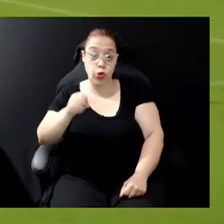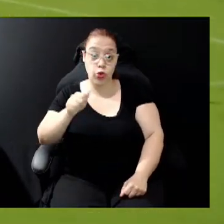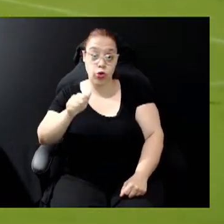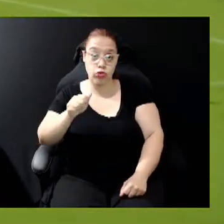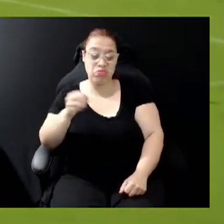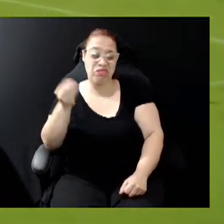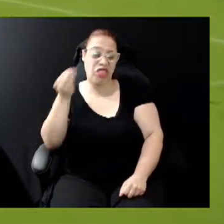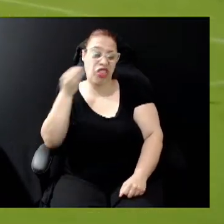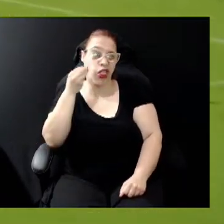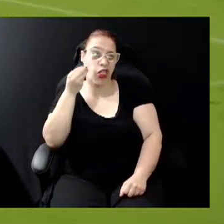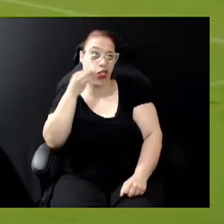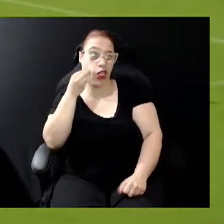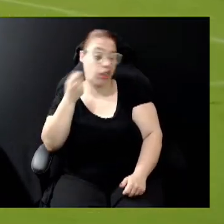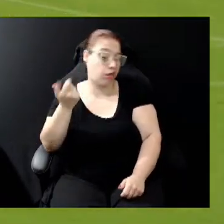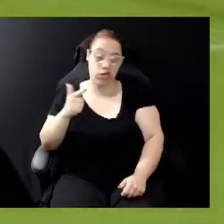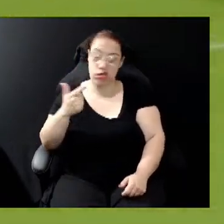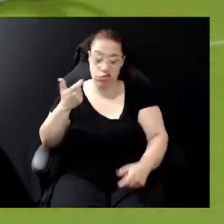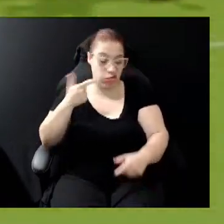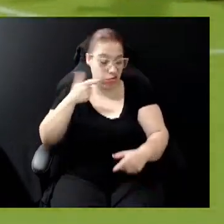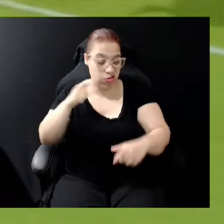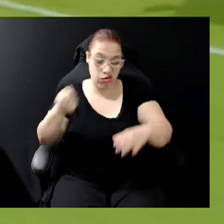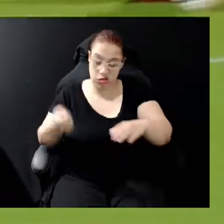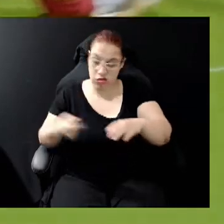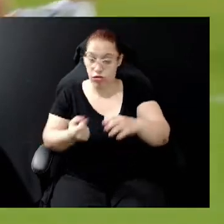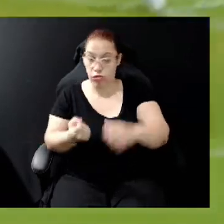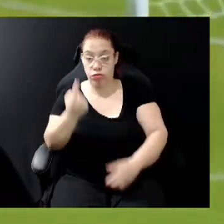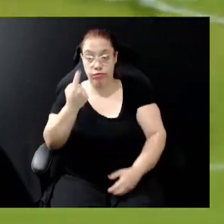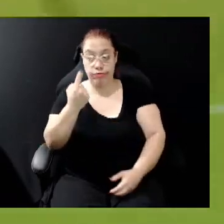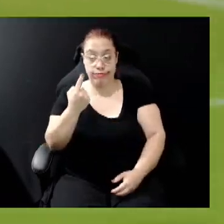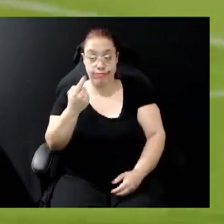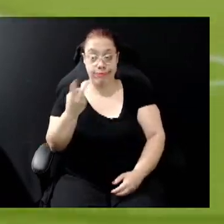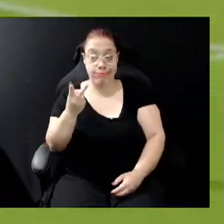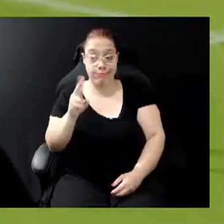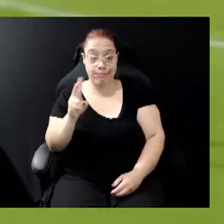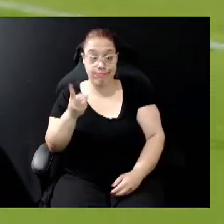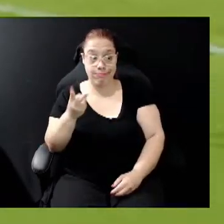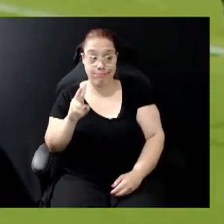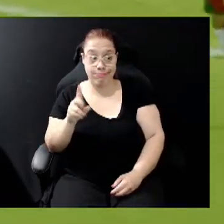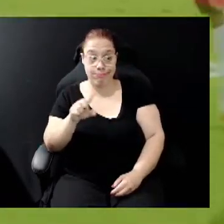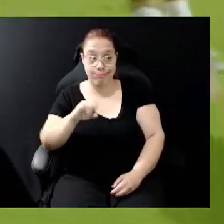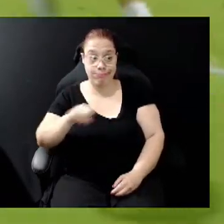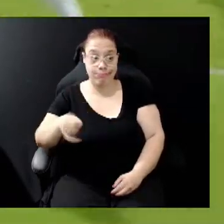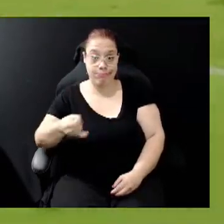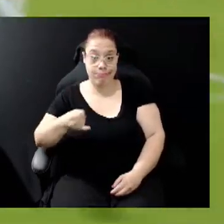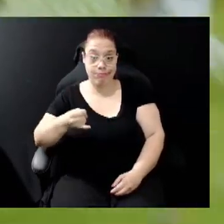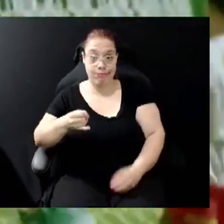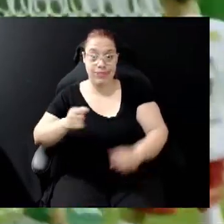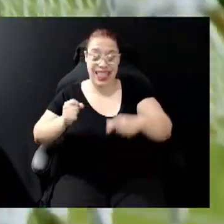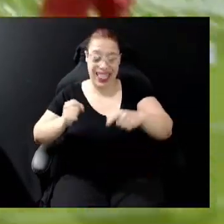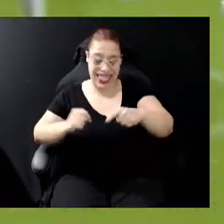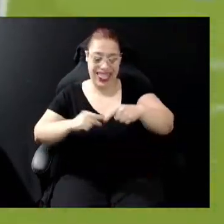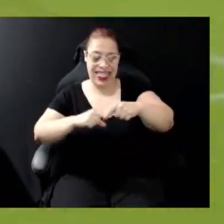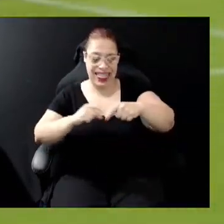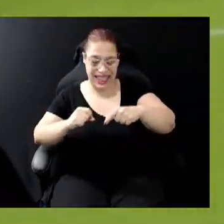não conseguiu finalizar na primeira e na segunda, em cima da marcação.